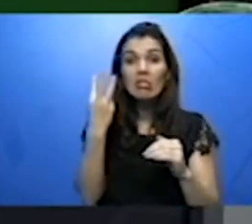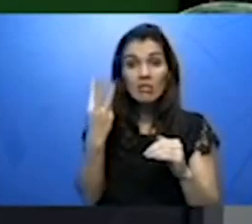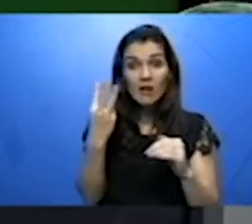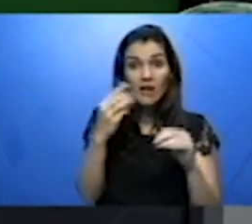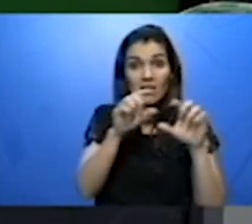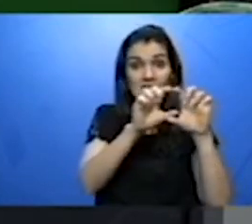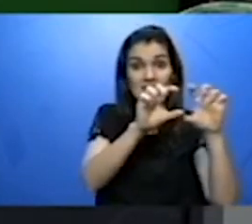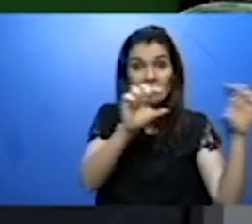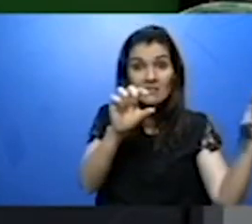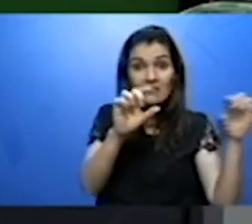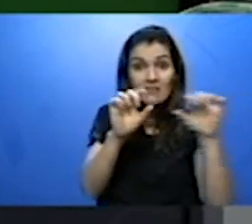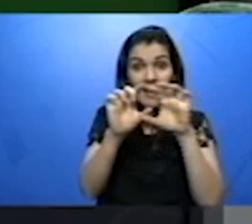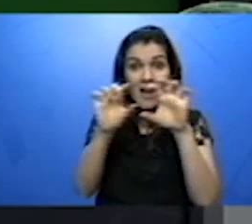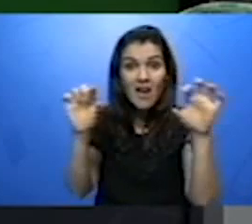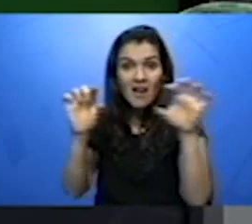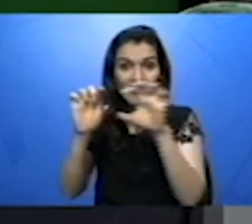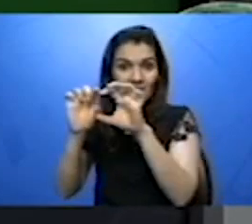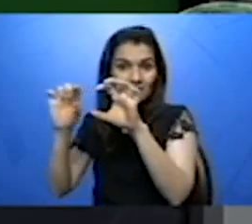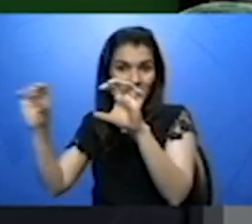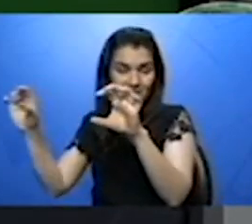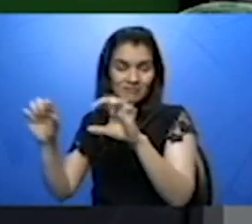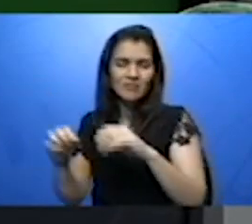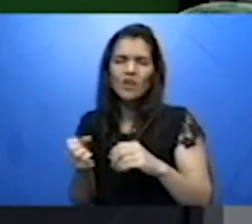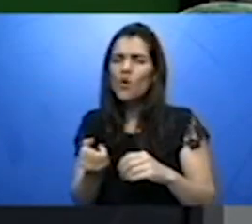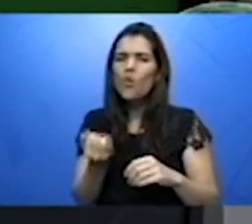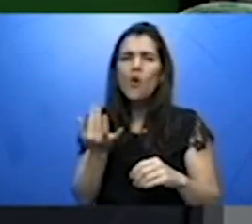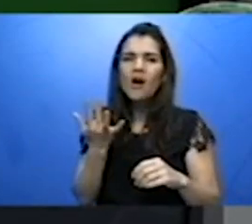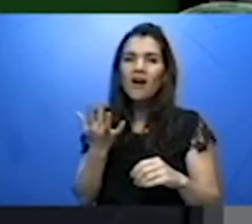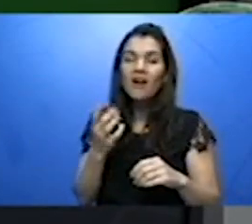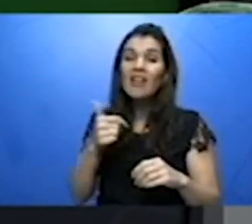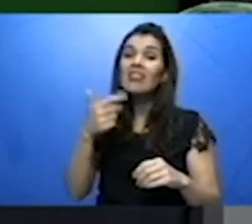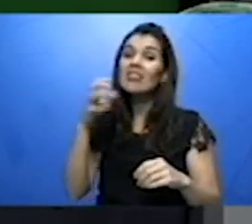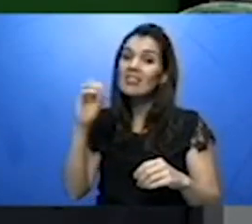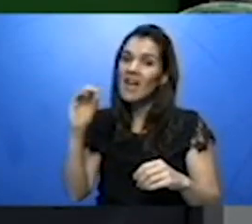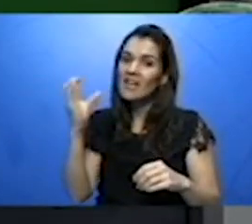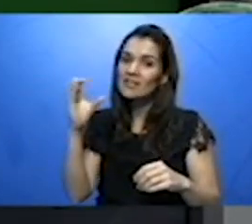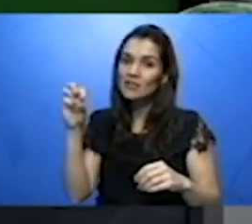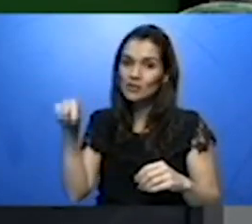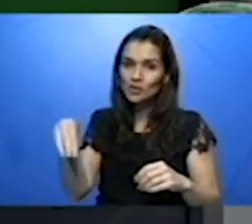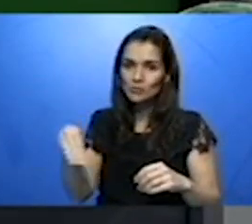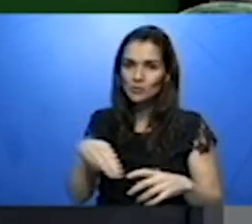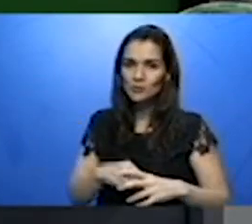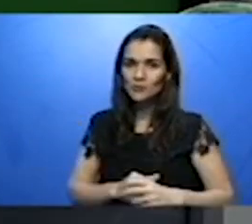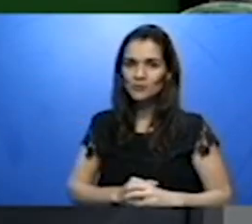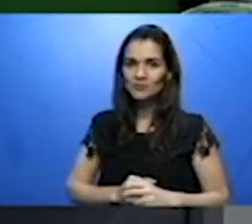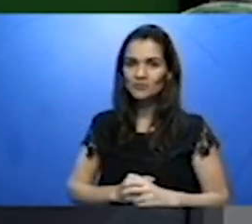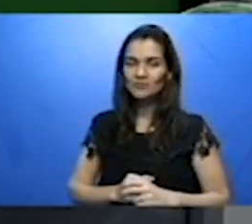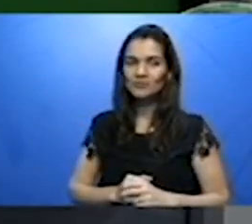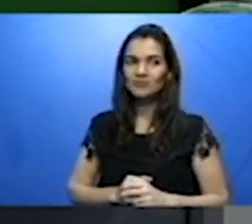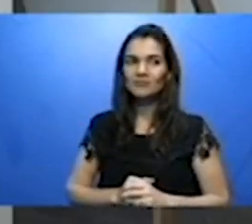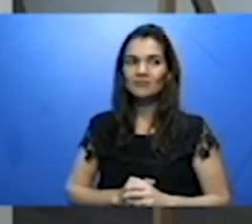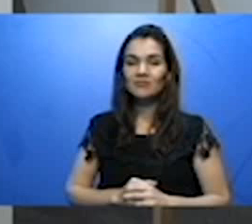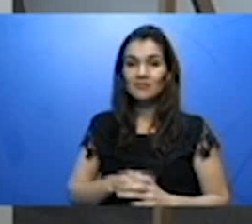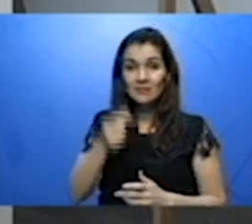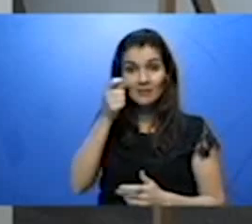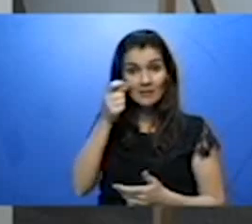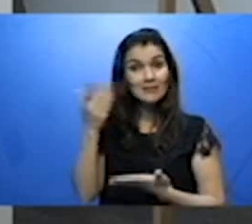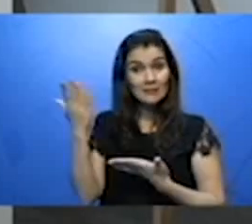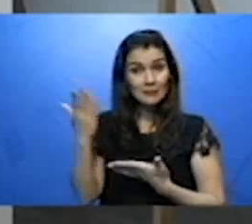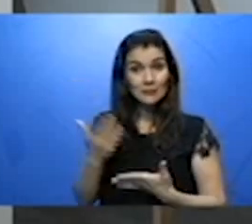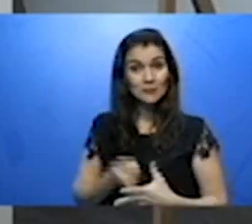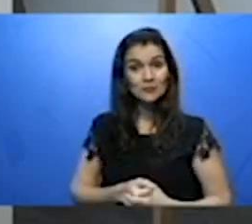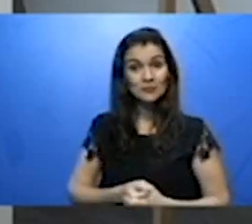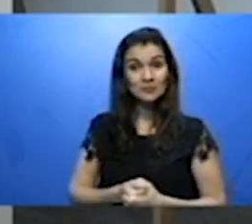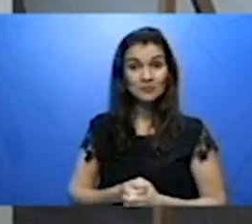enfileirados tá E quanto a esse pouquinho 10 centímetros E olha que interessante